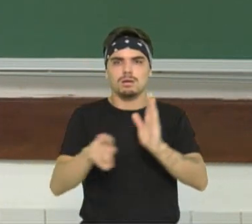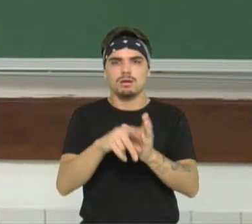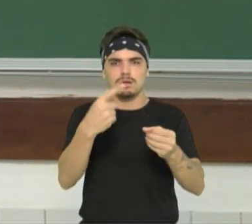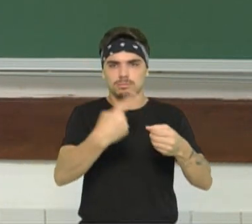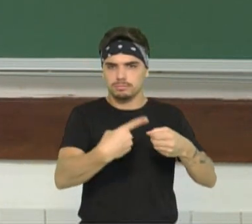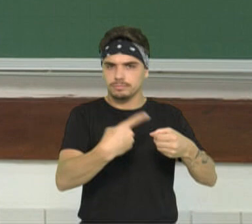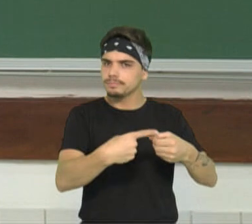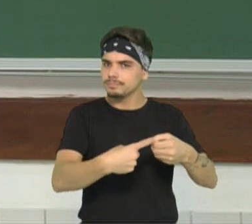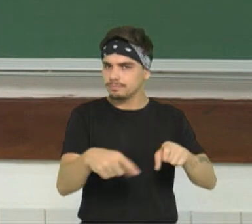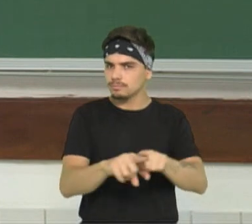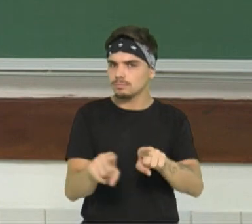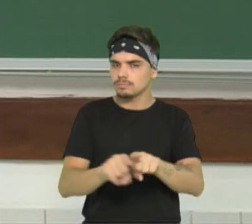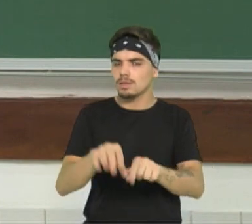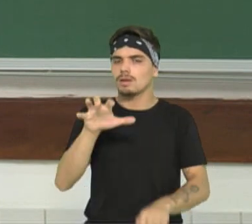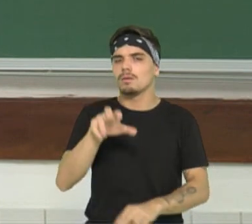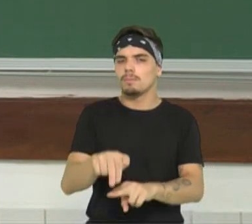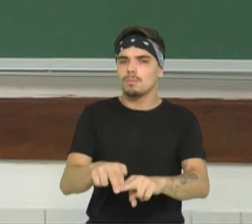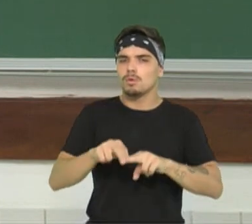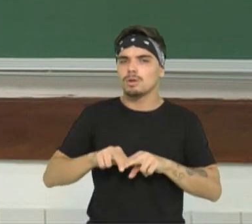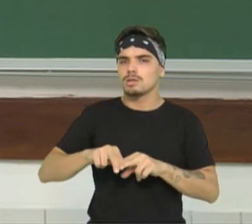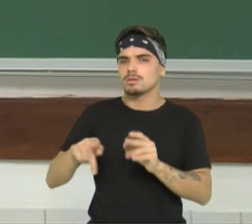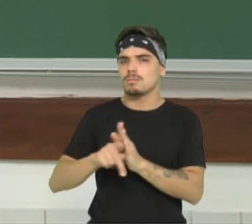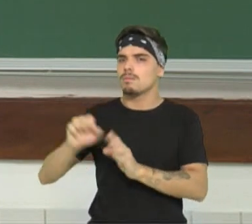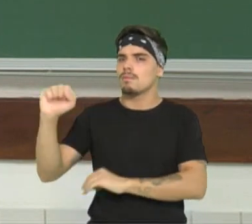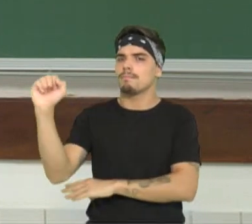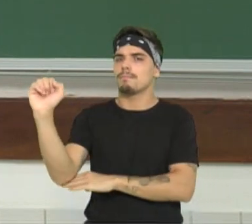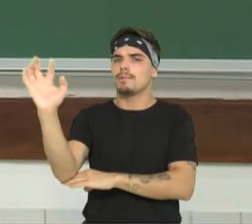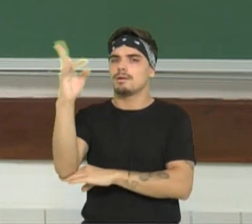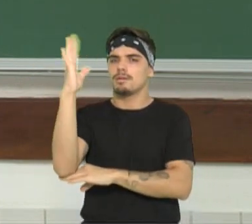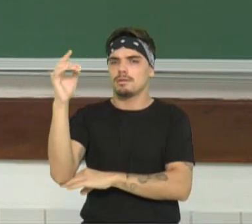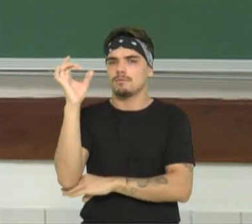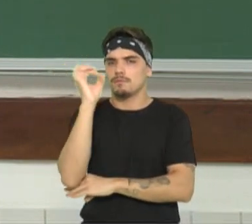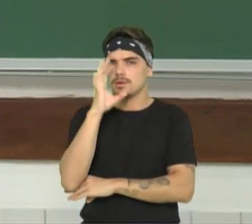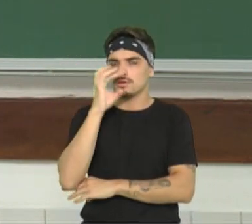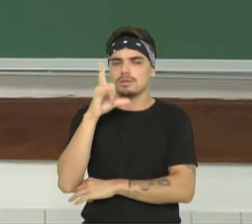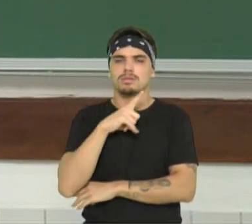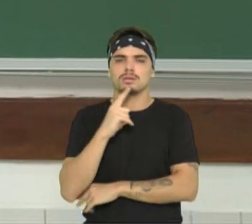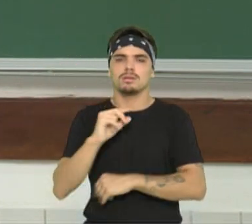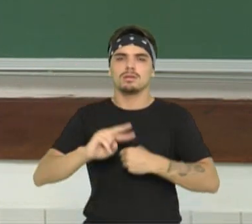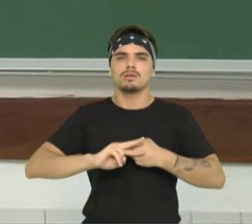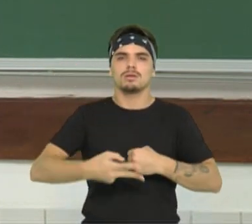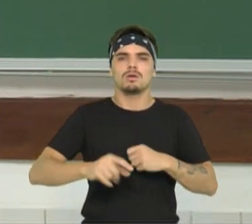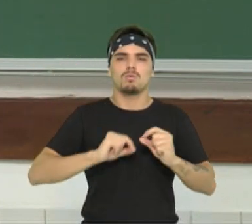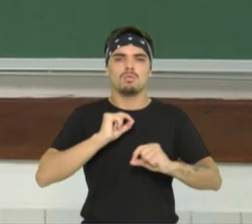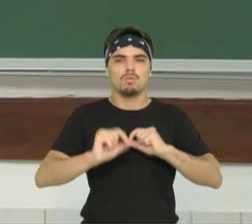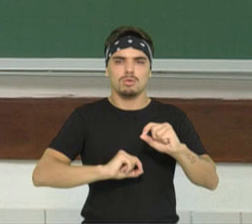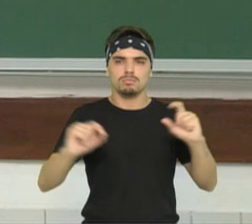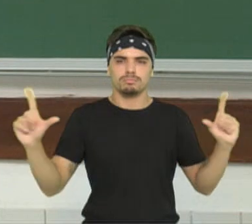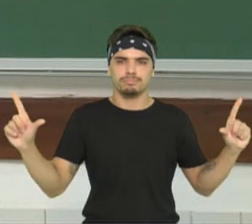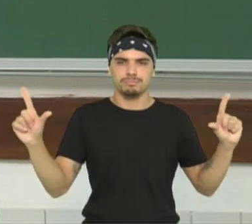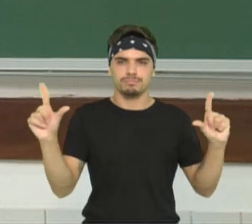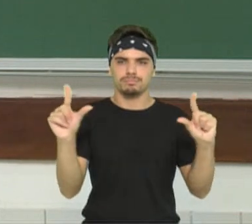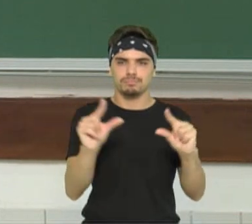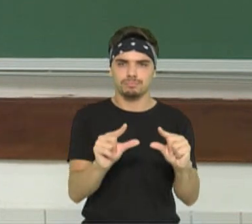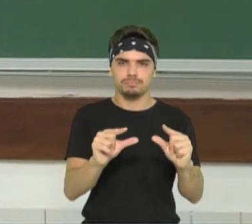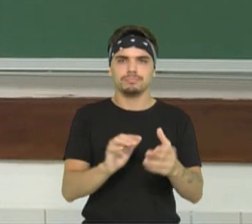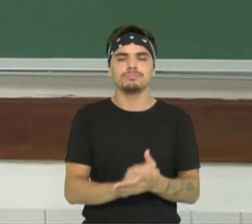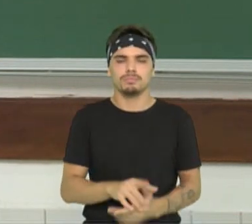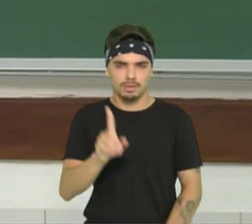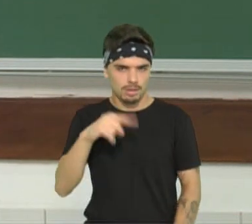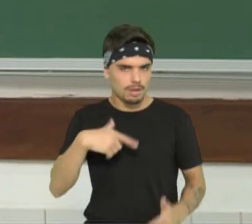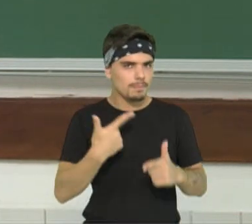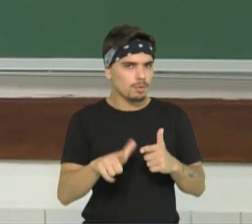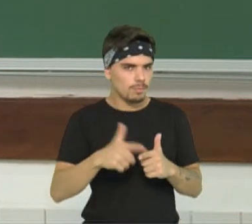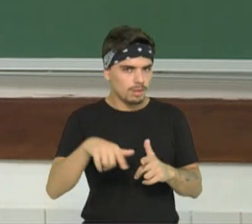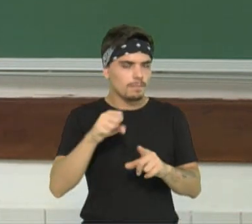espaço urbano. Então a mata, a área verde, ela vai constantemente sendo diminuída. Então isso também é um problema